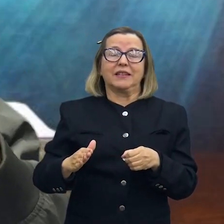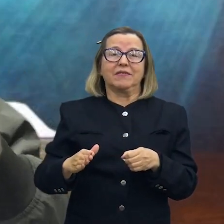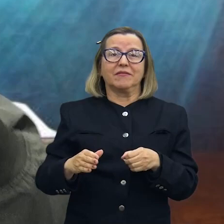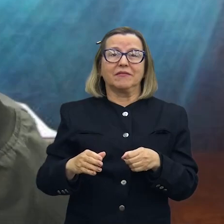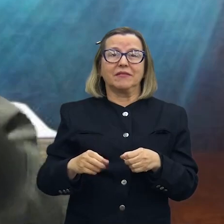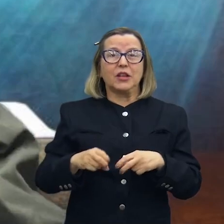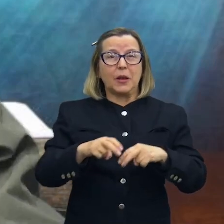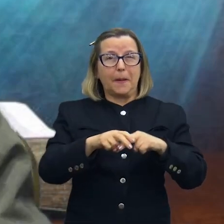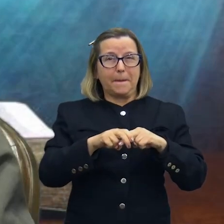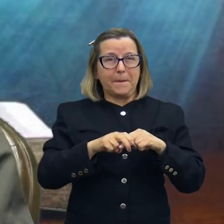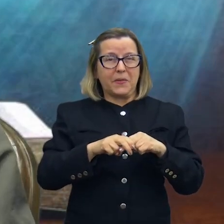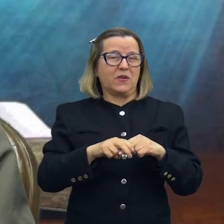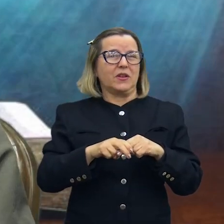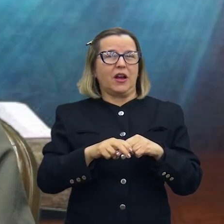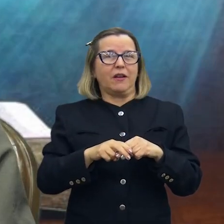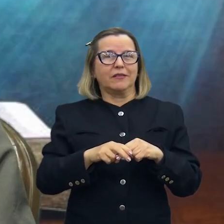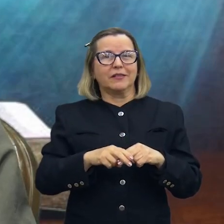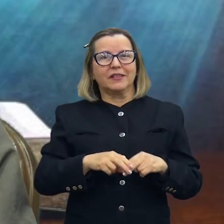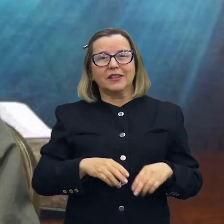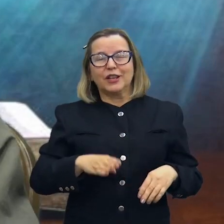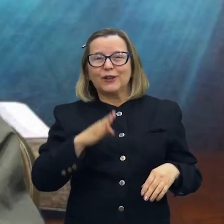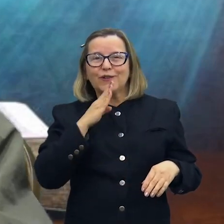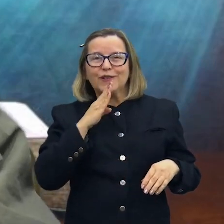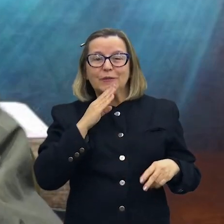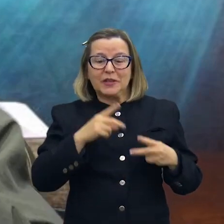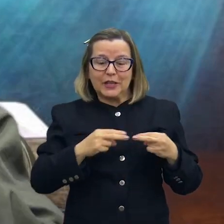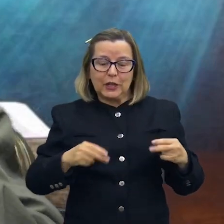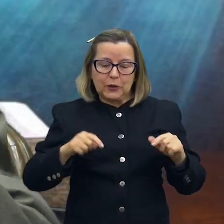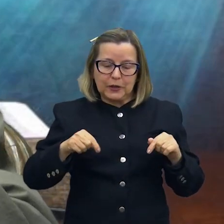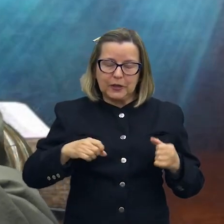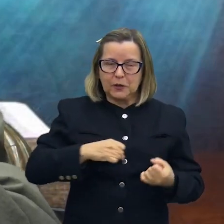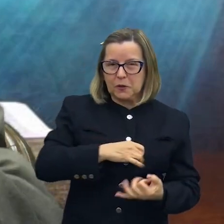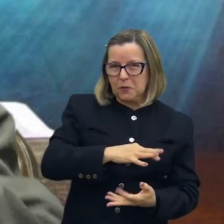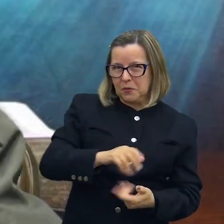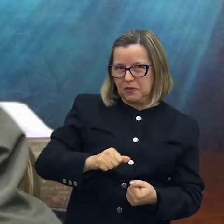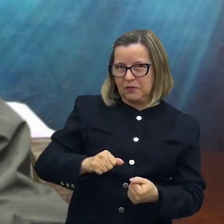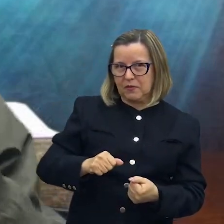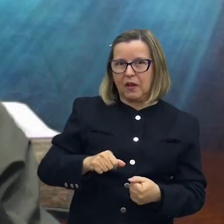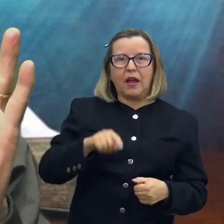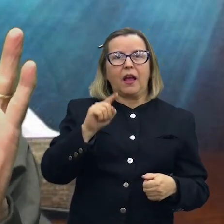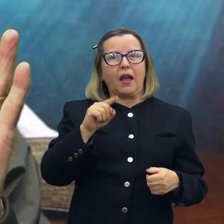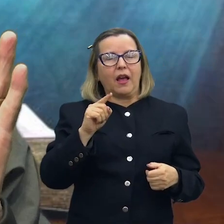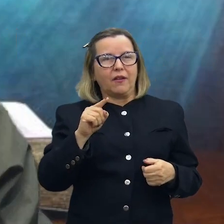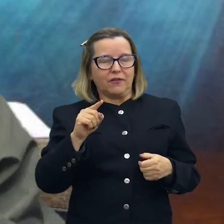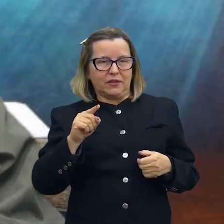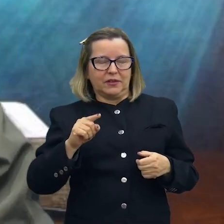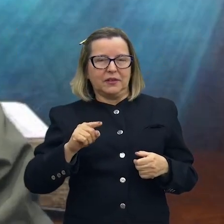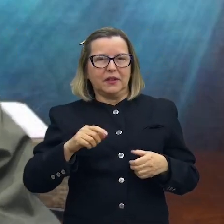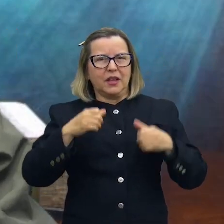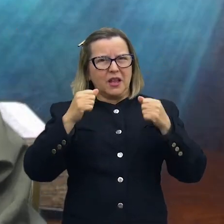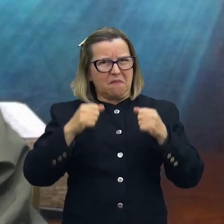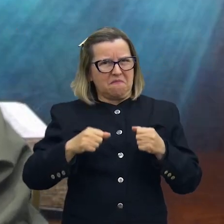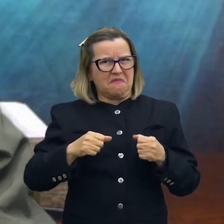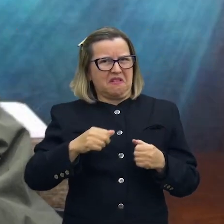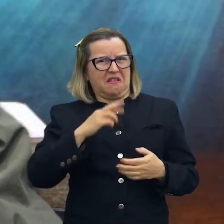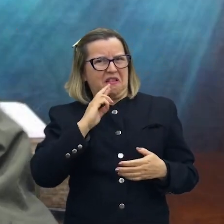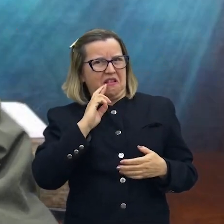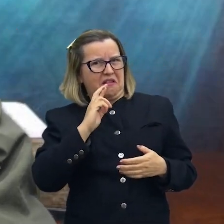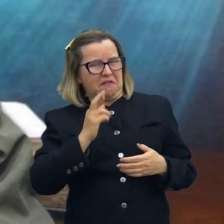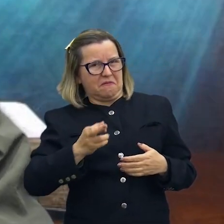obliterado pelo conhecimento do mundo. Tá, você pode ter muitas argumentações sobre o texto que diz